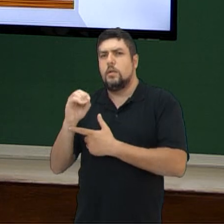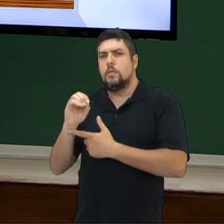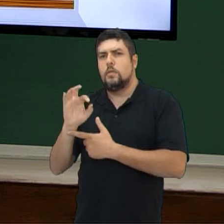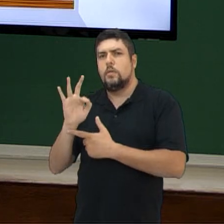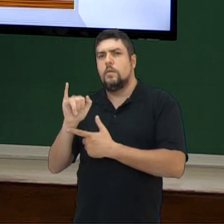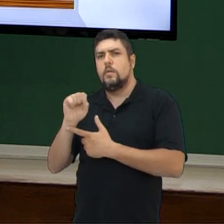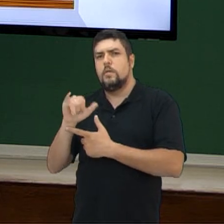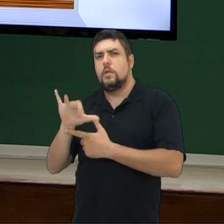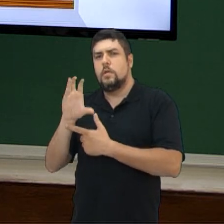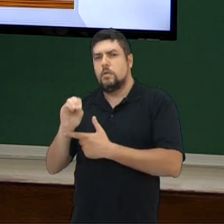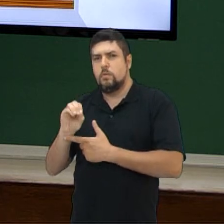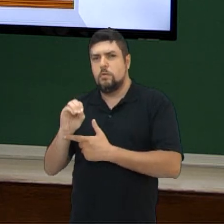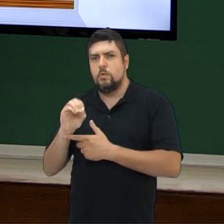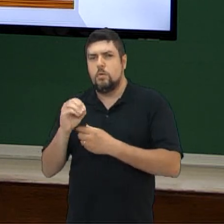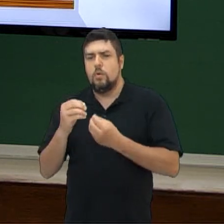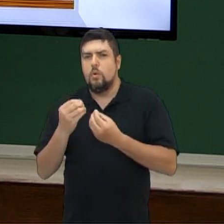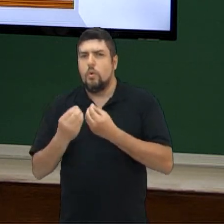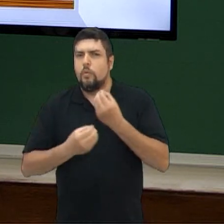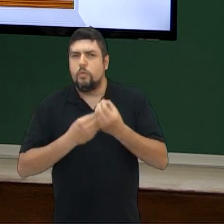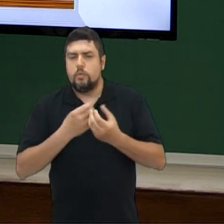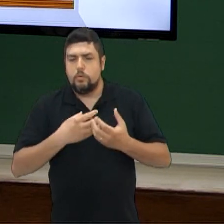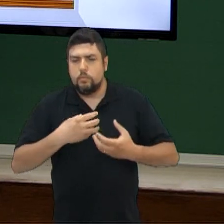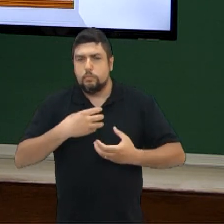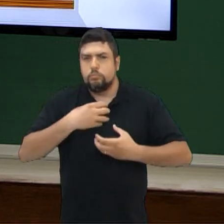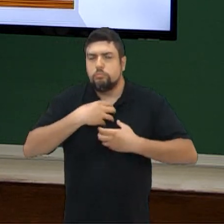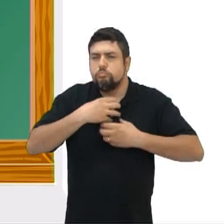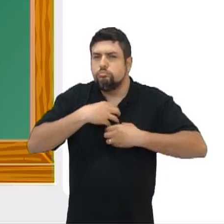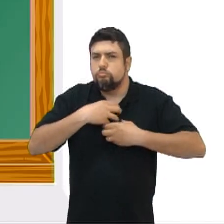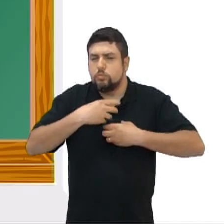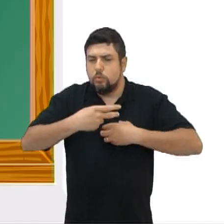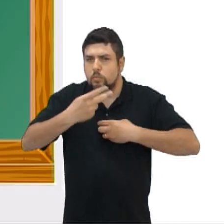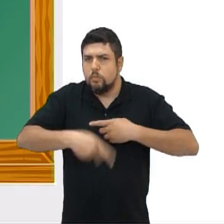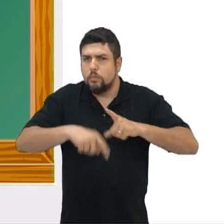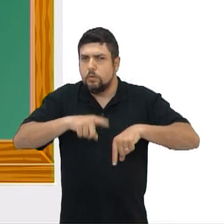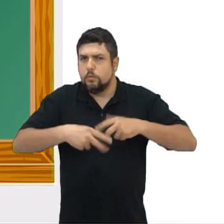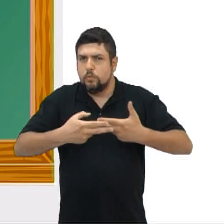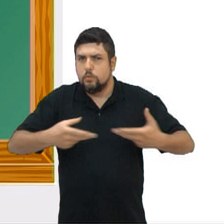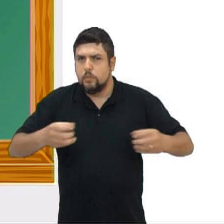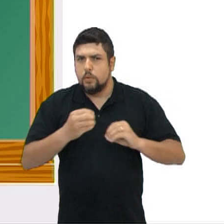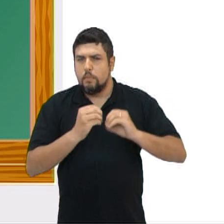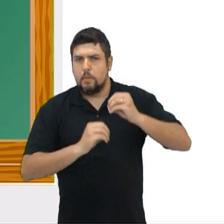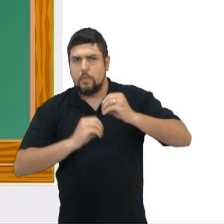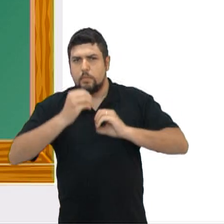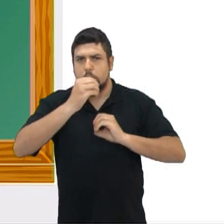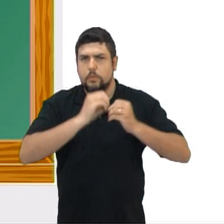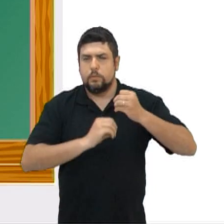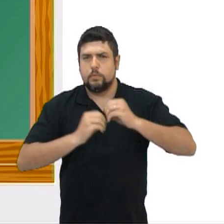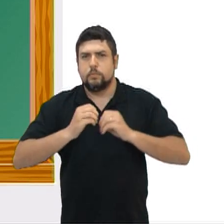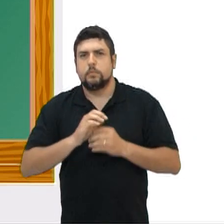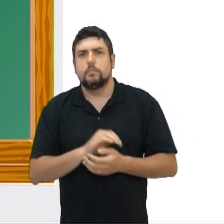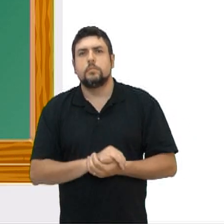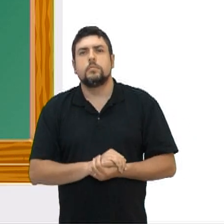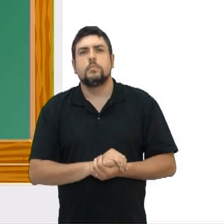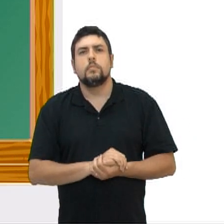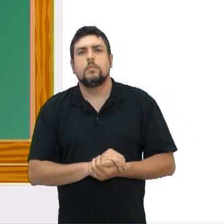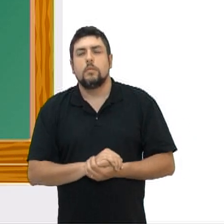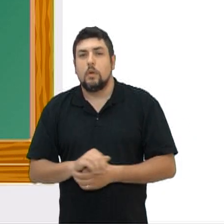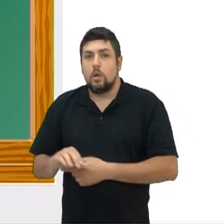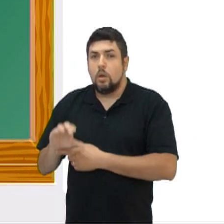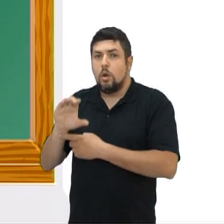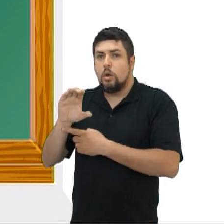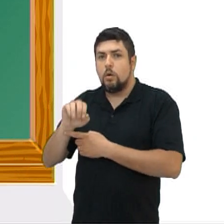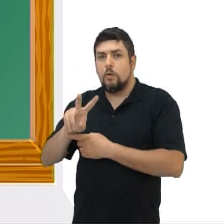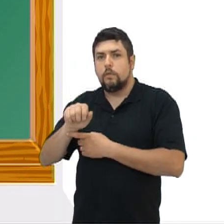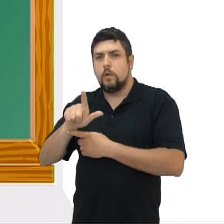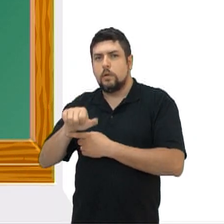dos compostos moleculares. Os compostos covalentes, eles podem ser